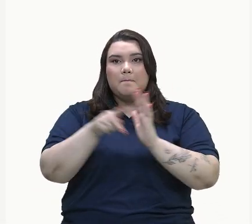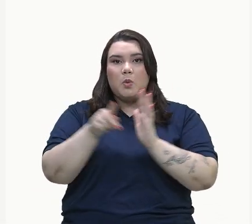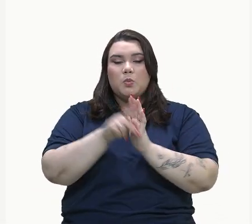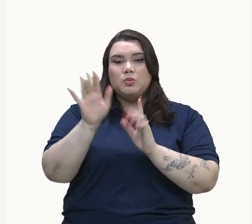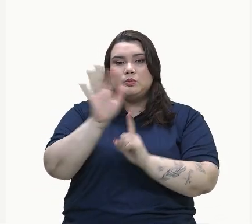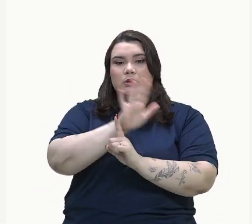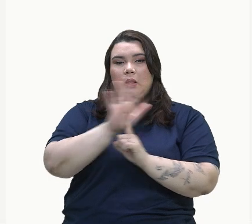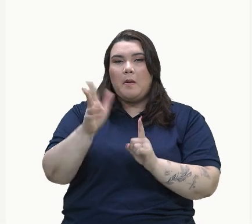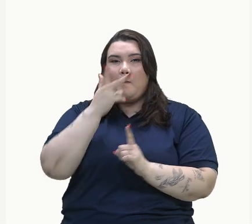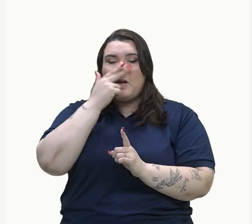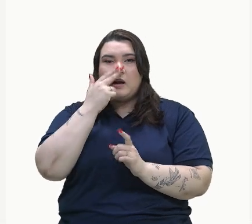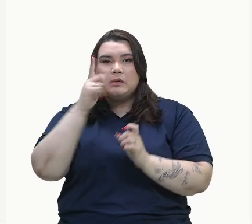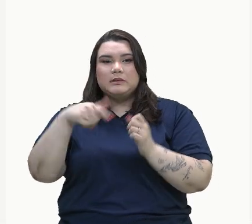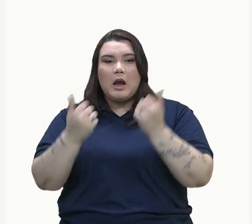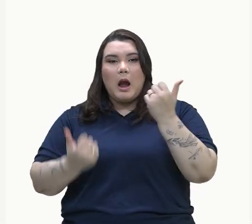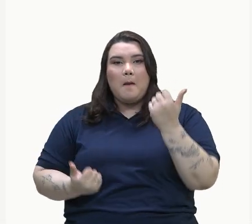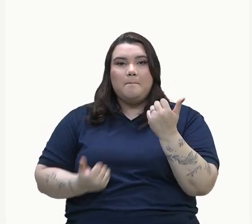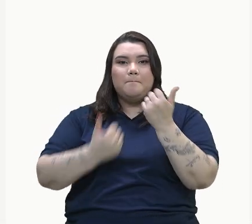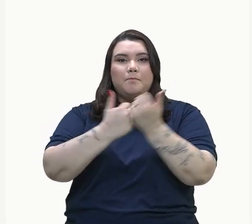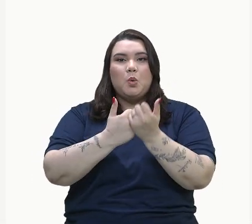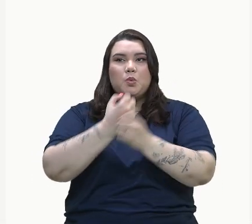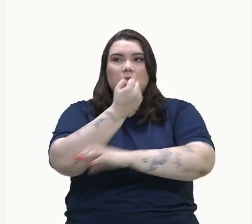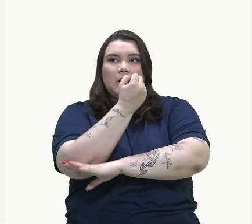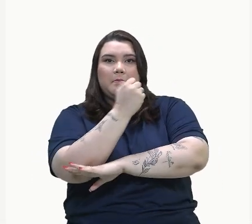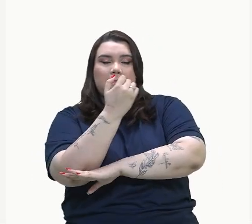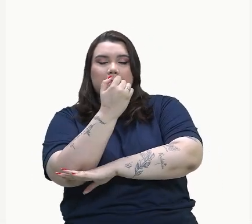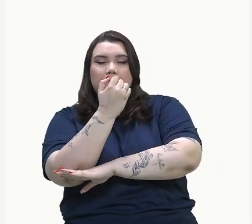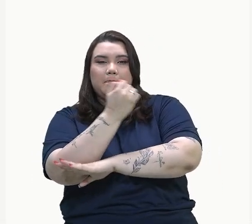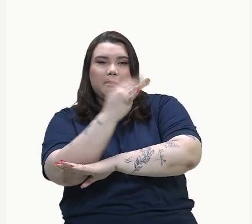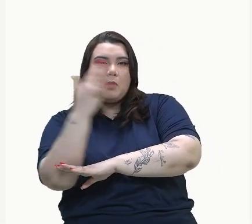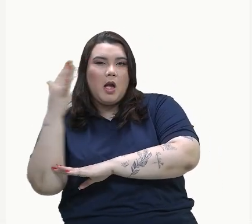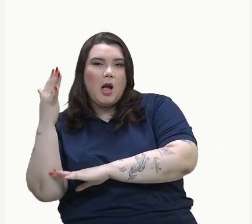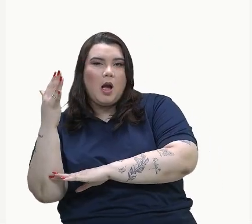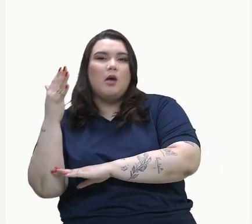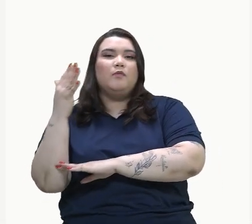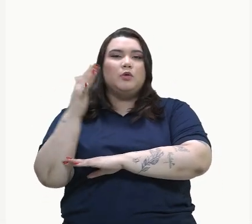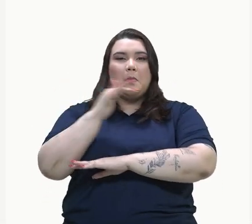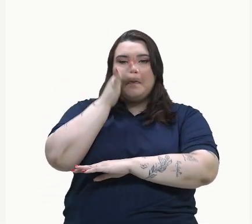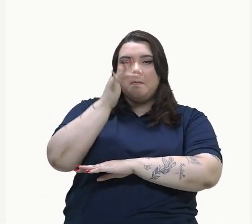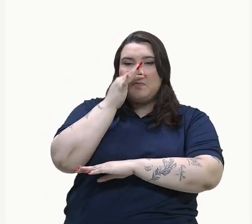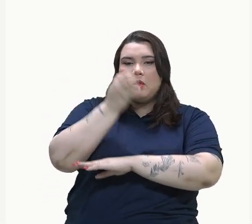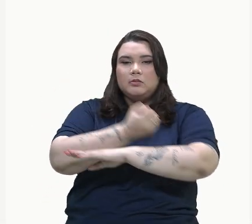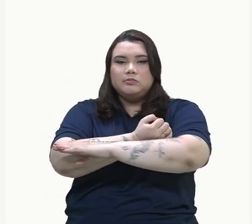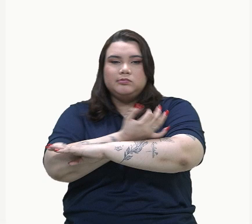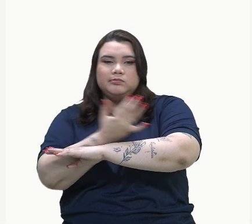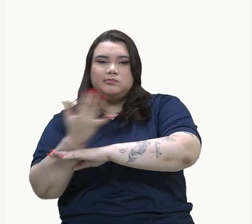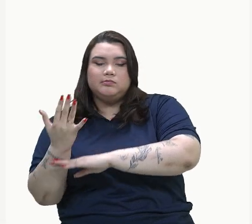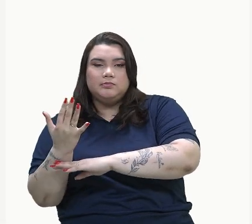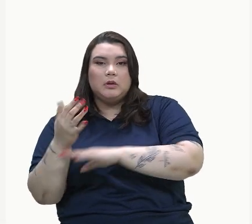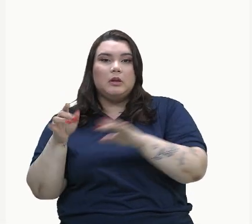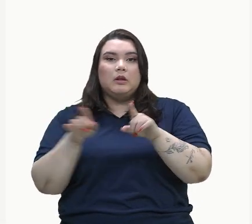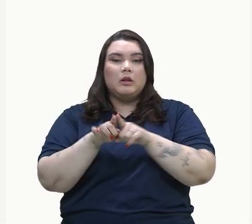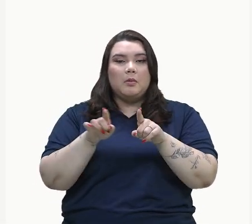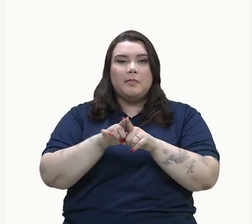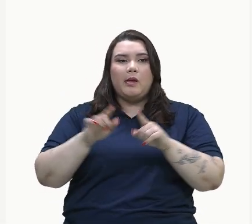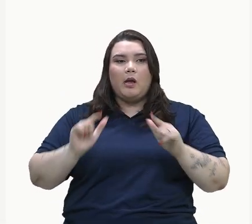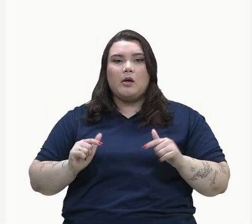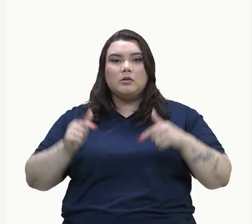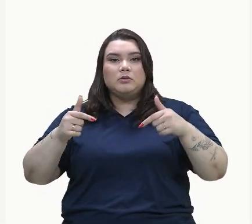o suporte ali das plantas, né? Isso é onde também a gente desenvolve as nossas atividades de uma forma geral.